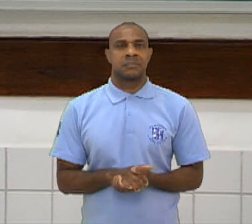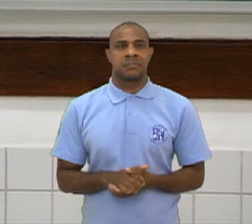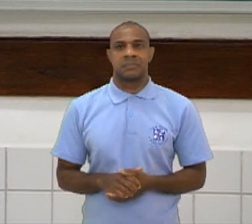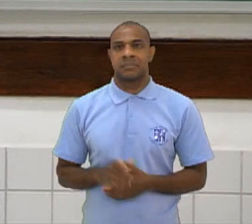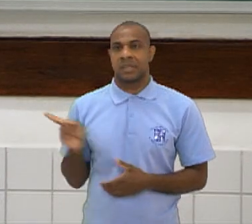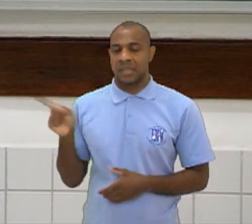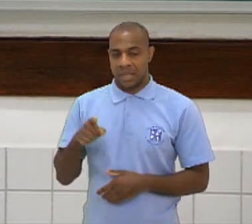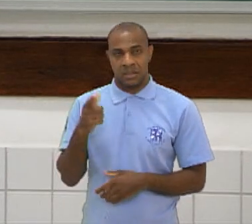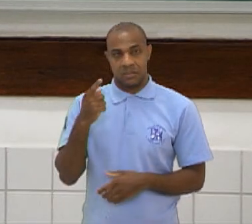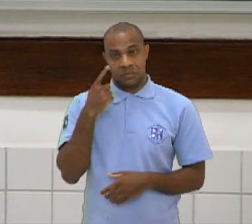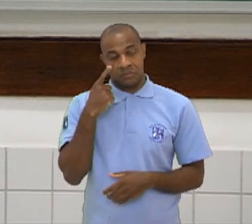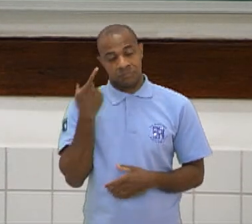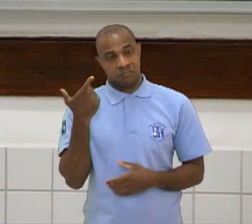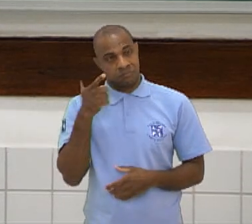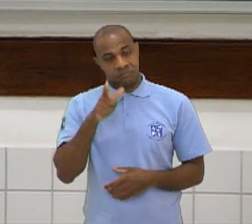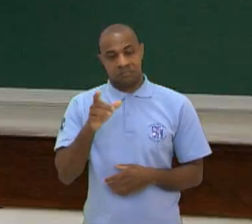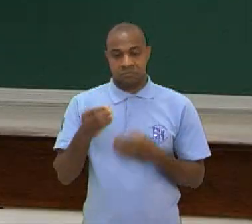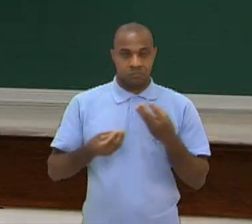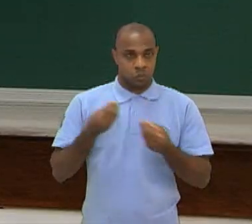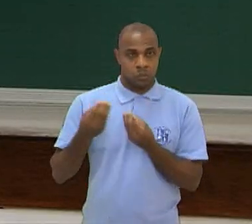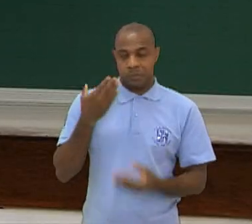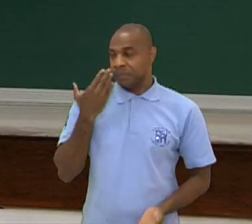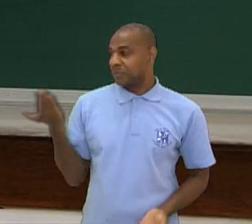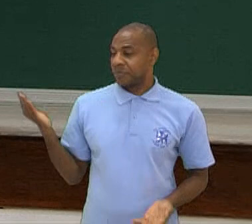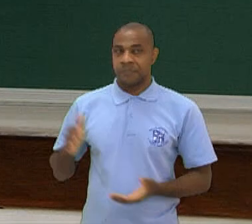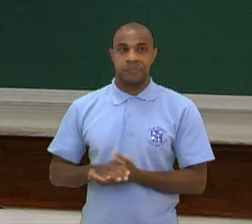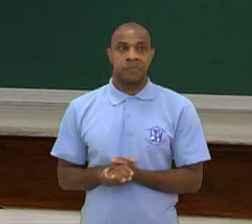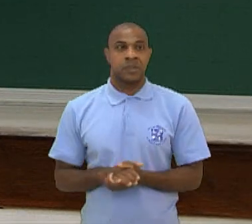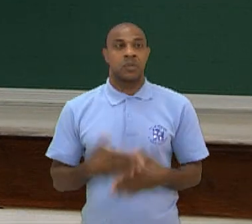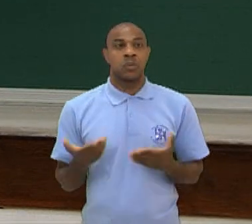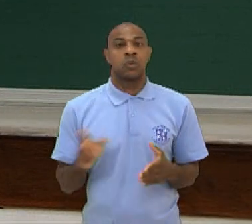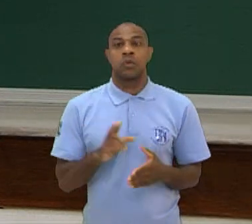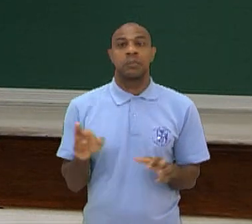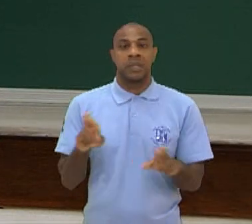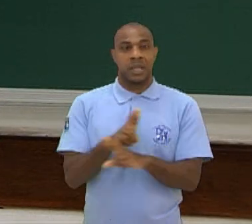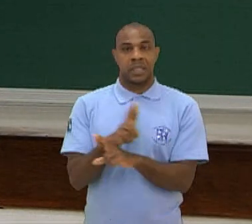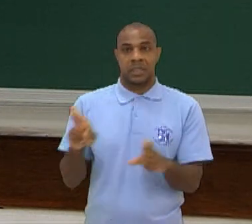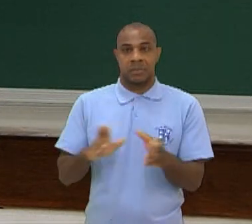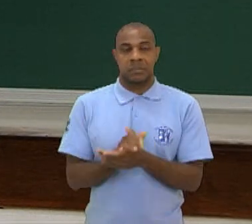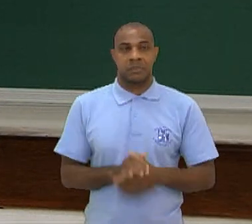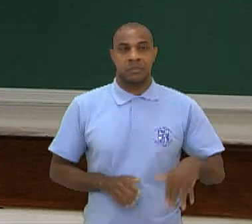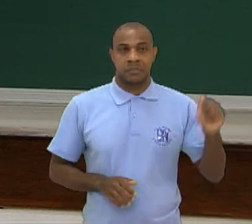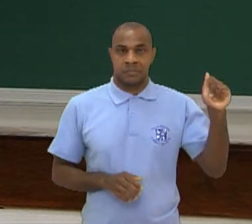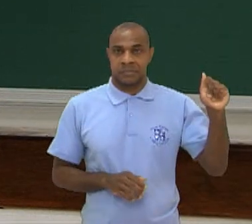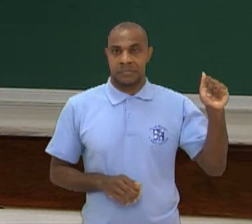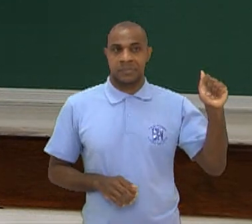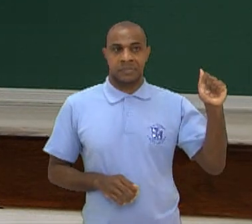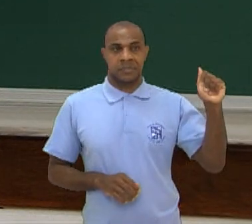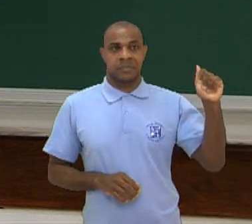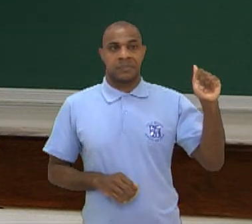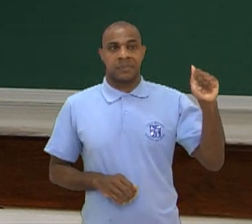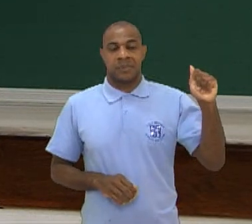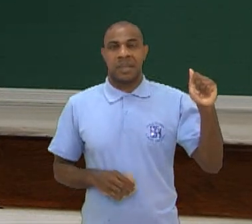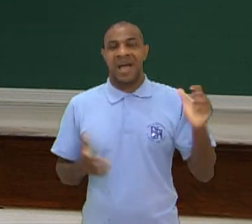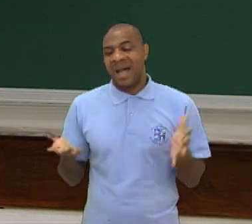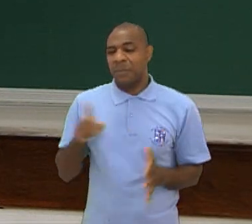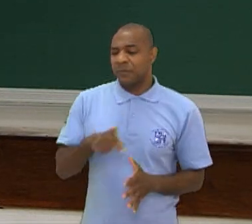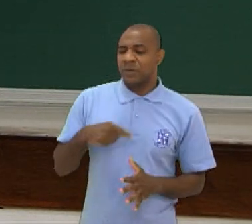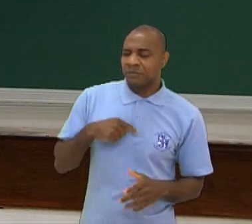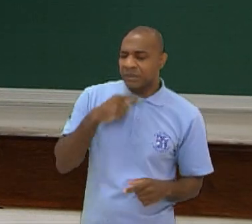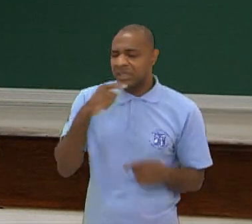Essa eu acho que você acertou, gente. Vamos ver aqui junto? Qual que é o nome da relação? Mutualismo. Ah, professora, eu tinha ficado na dúvida entre